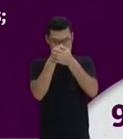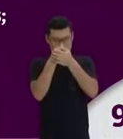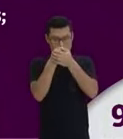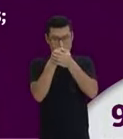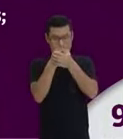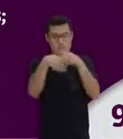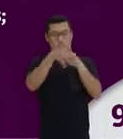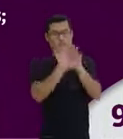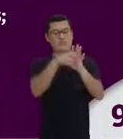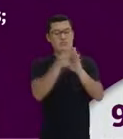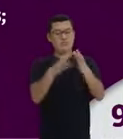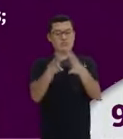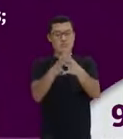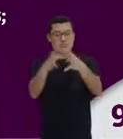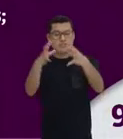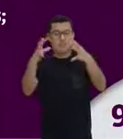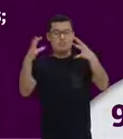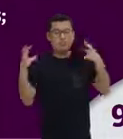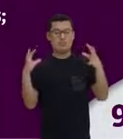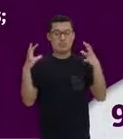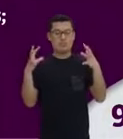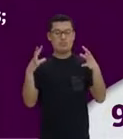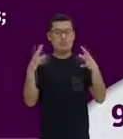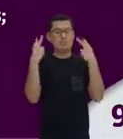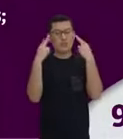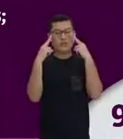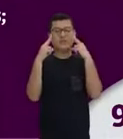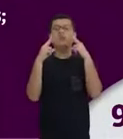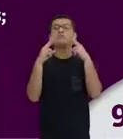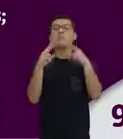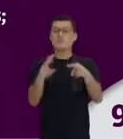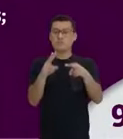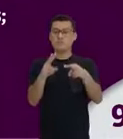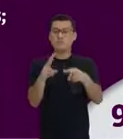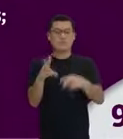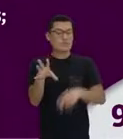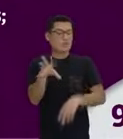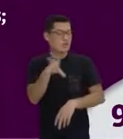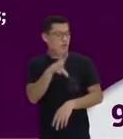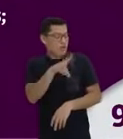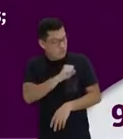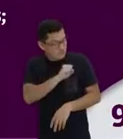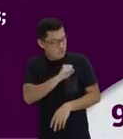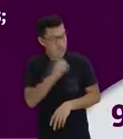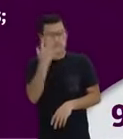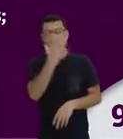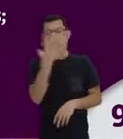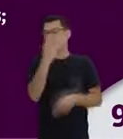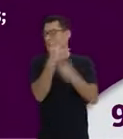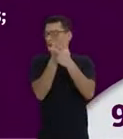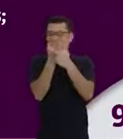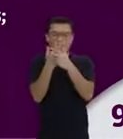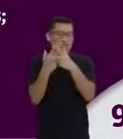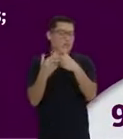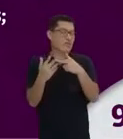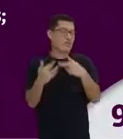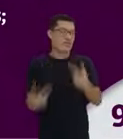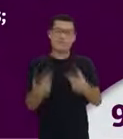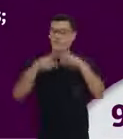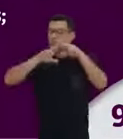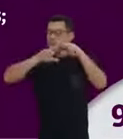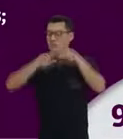conceito amplo porque nós vimos né que os gostos musicais que são muito